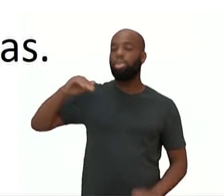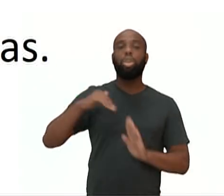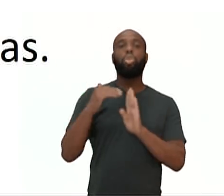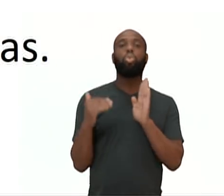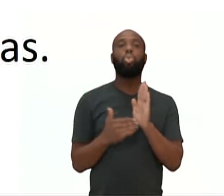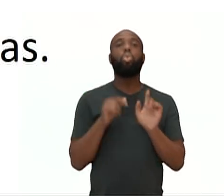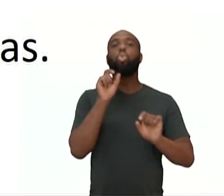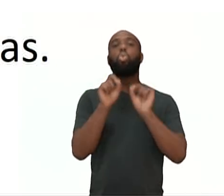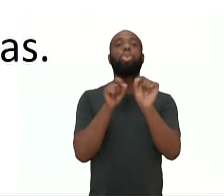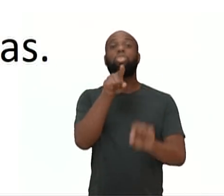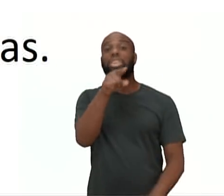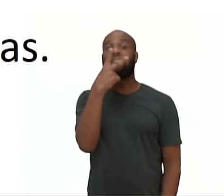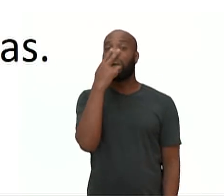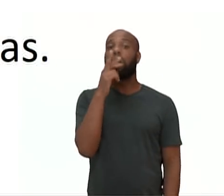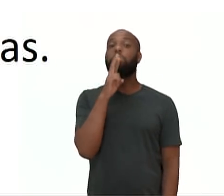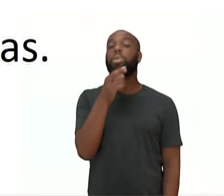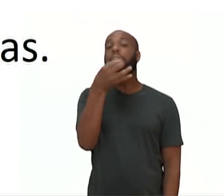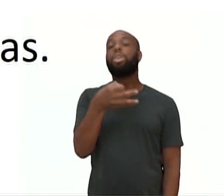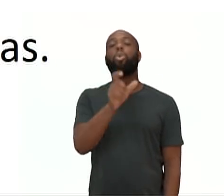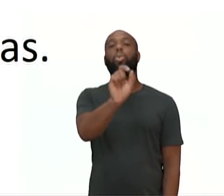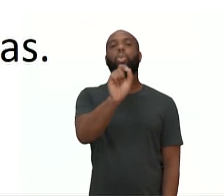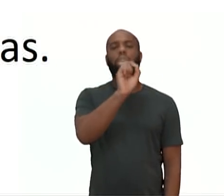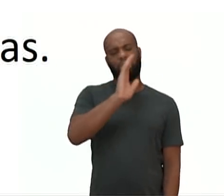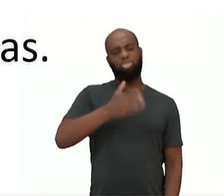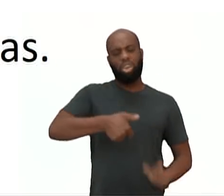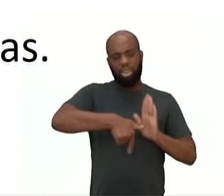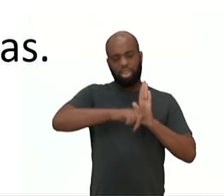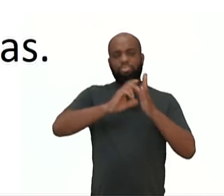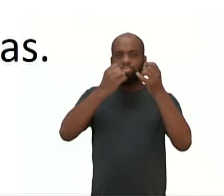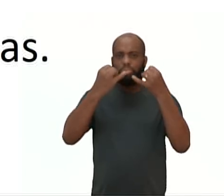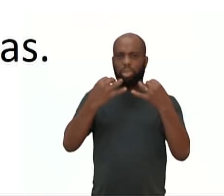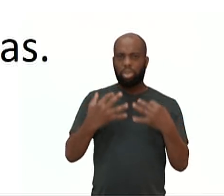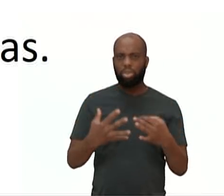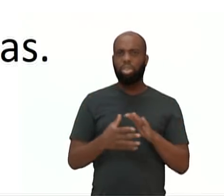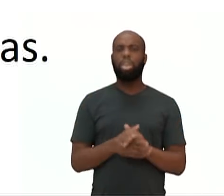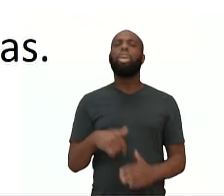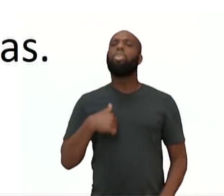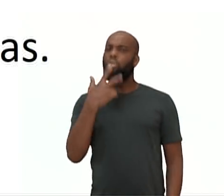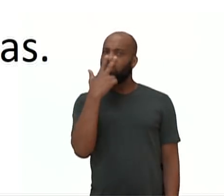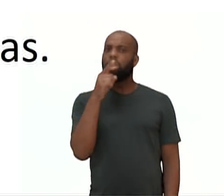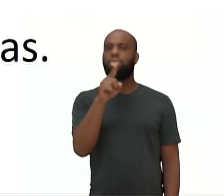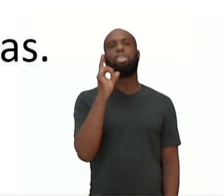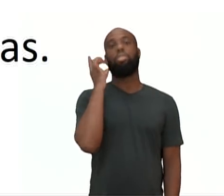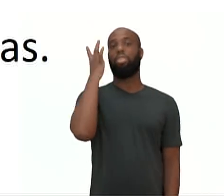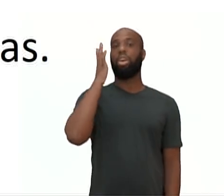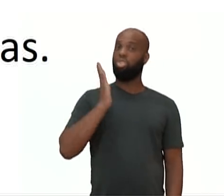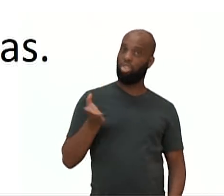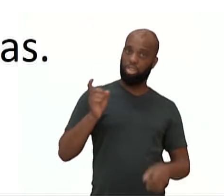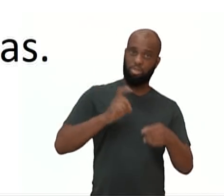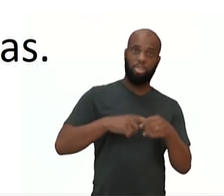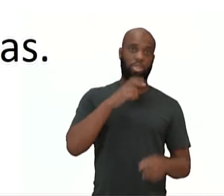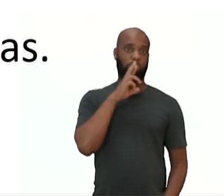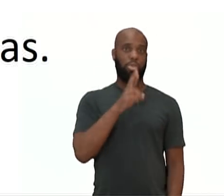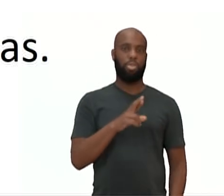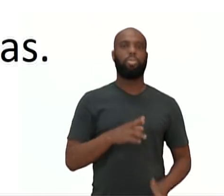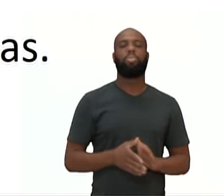acha que é a resposta aí? Né? A gente acabou de falar, eu creio que para você será fácil. A gente já volta com a resposta.